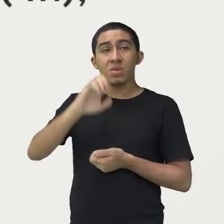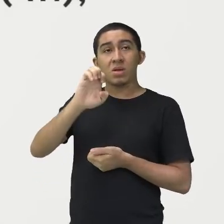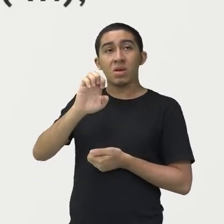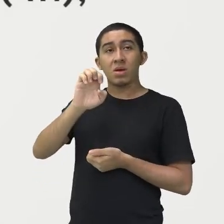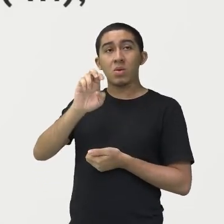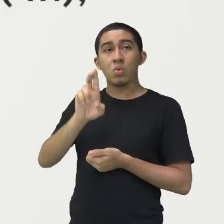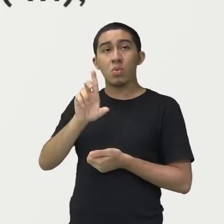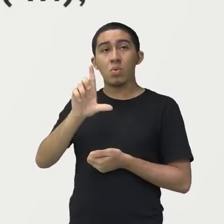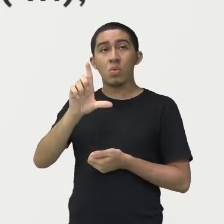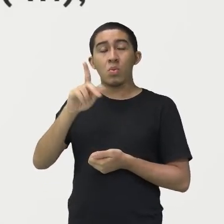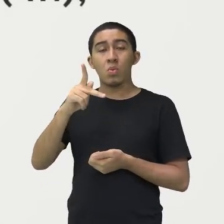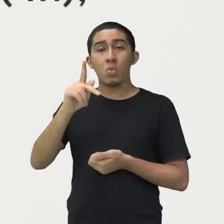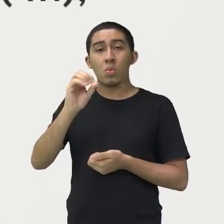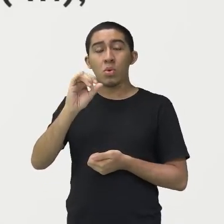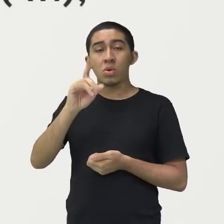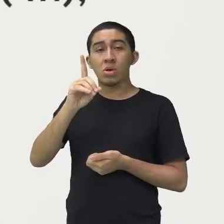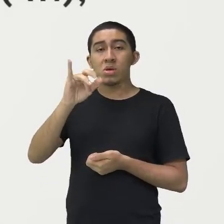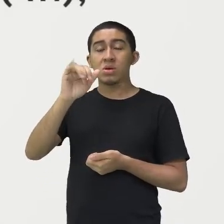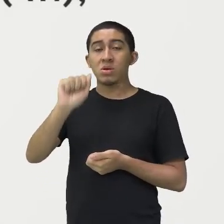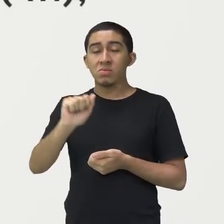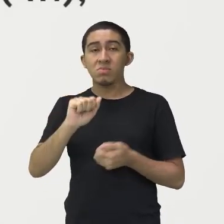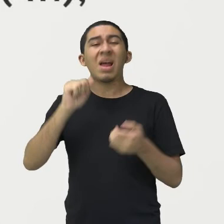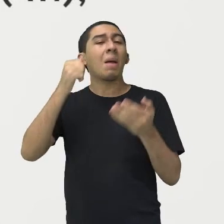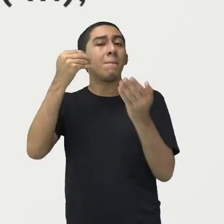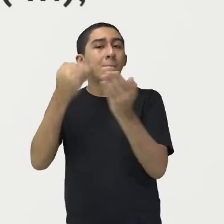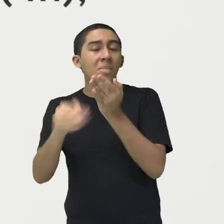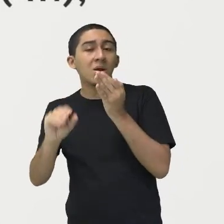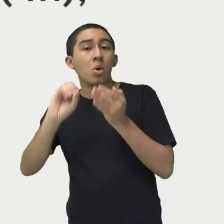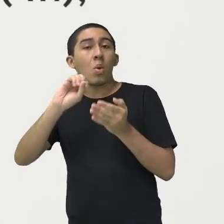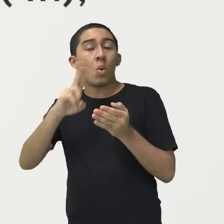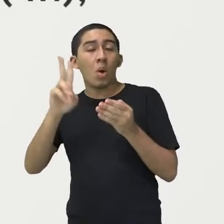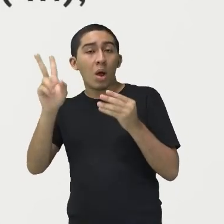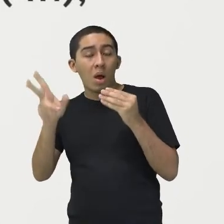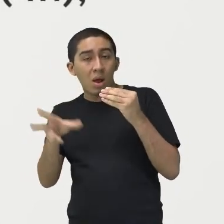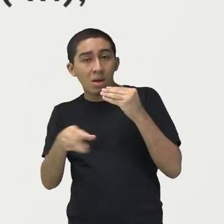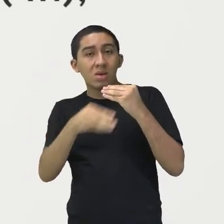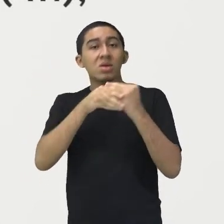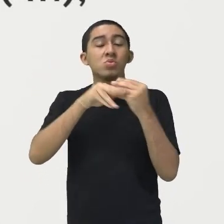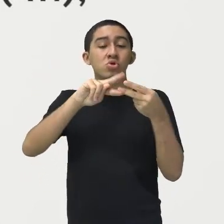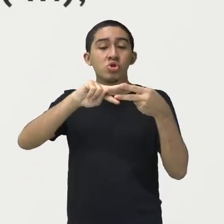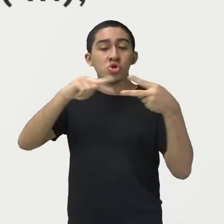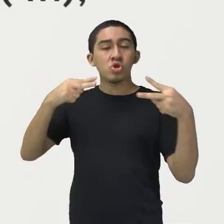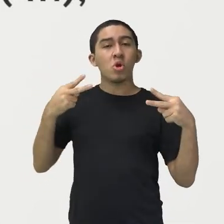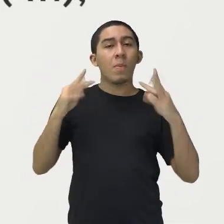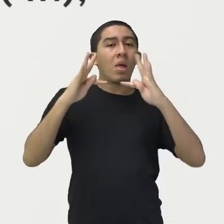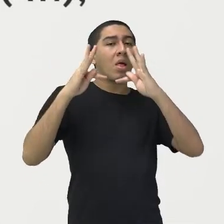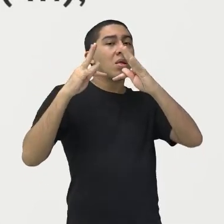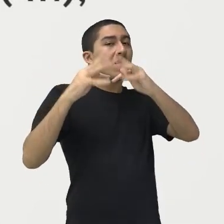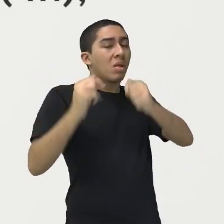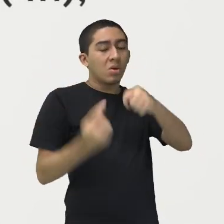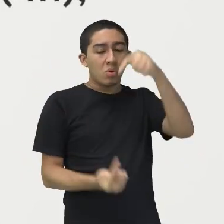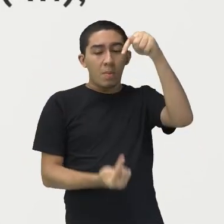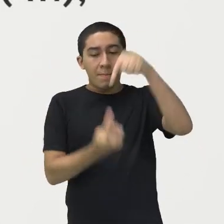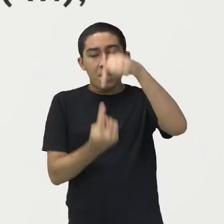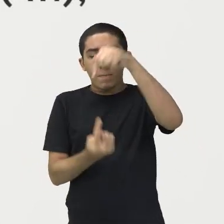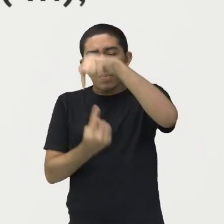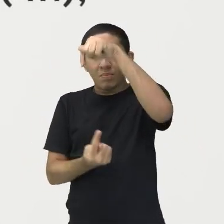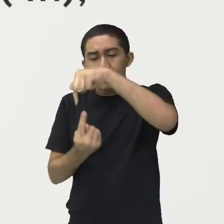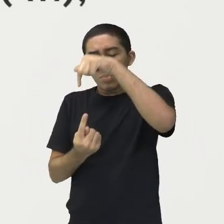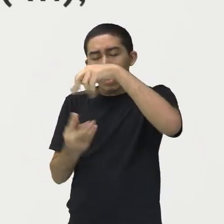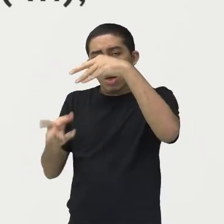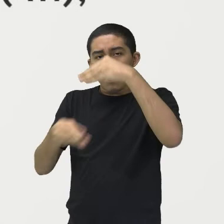há perda ou acréscimo de genomas completos. Nesse tipo de